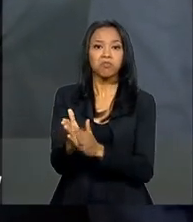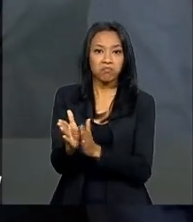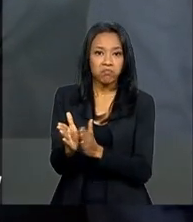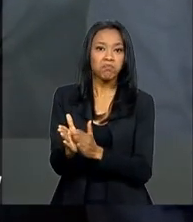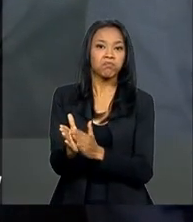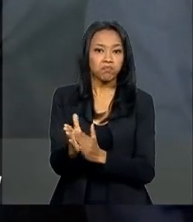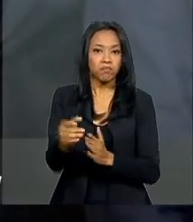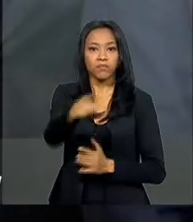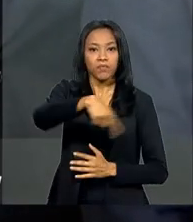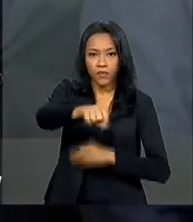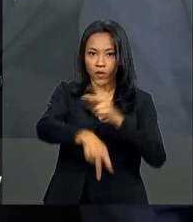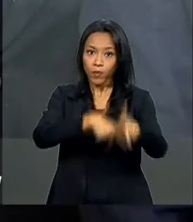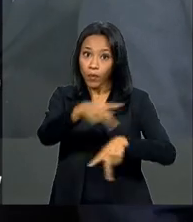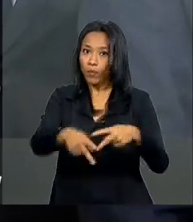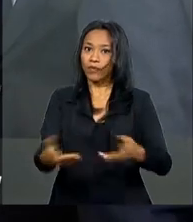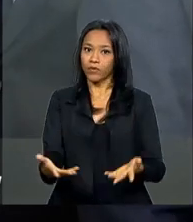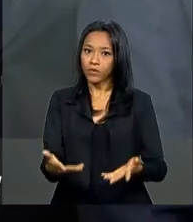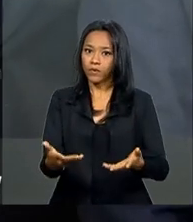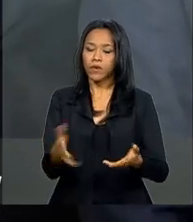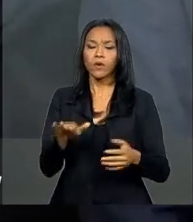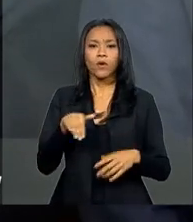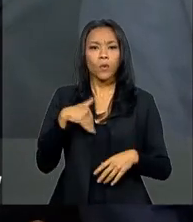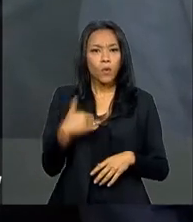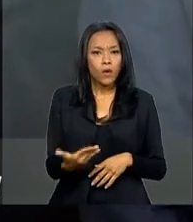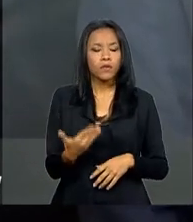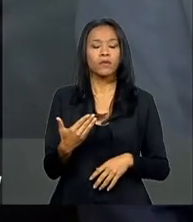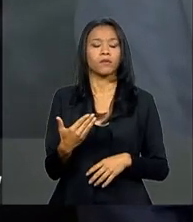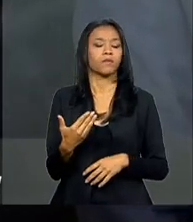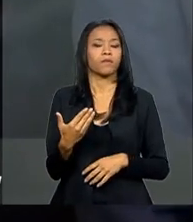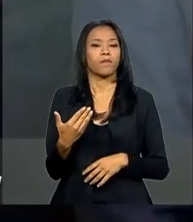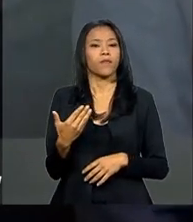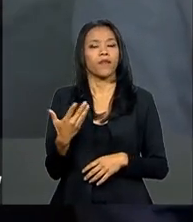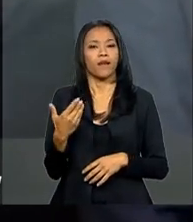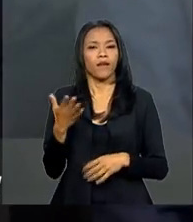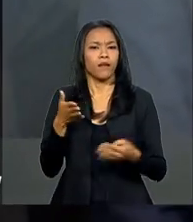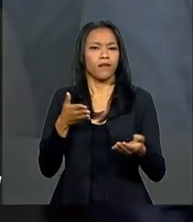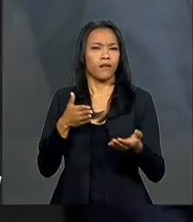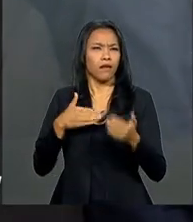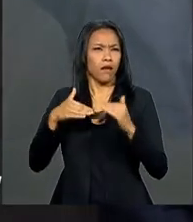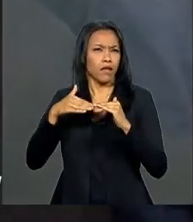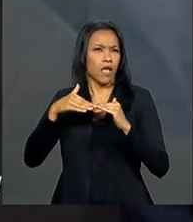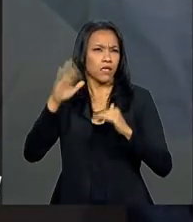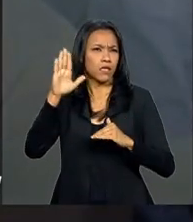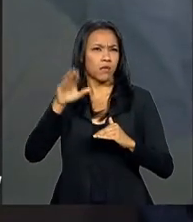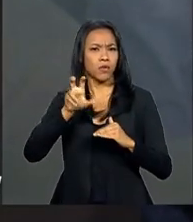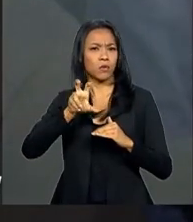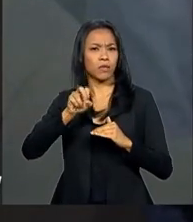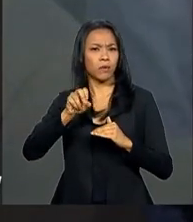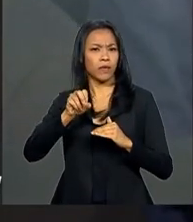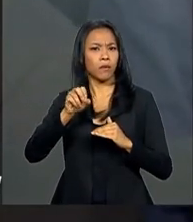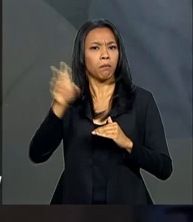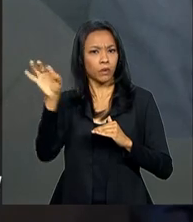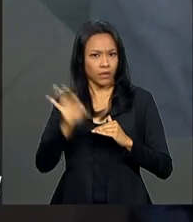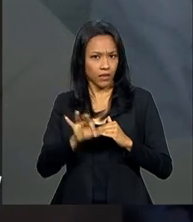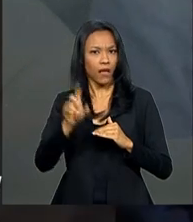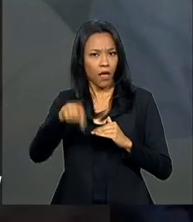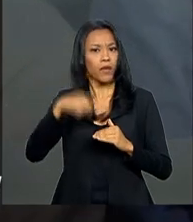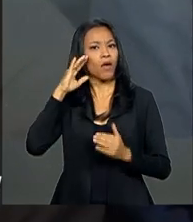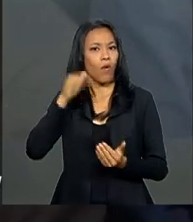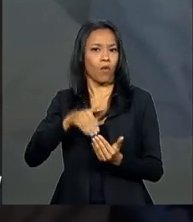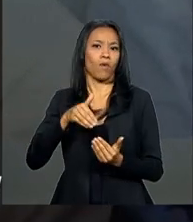da população? Ou seja, quando ultrapassa a margem dos 50%, já é extremamente favorável. E